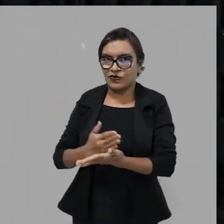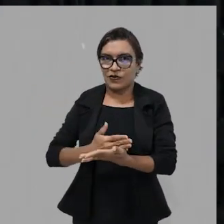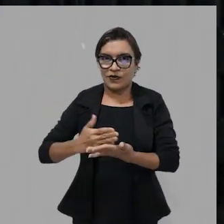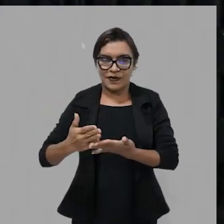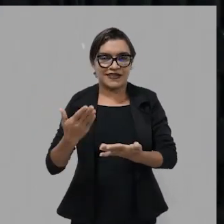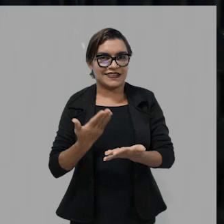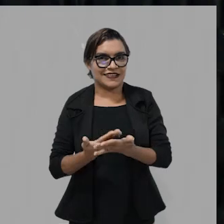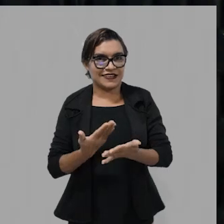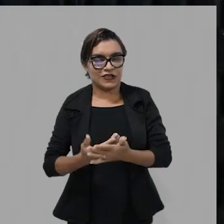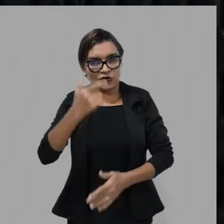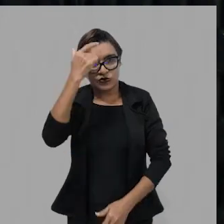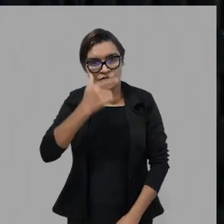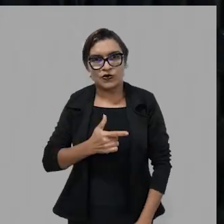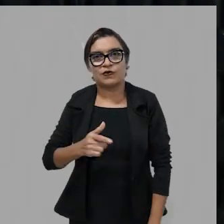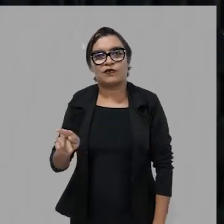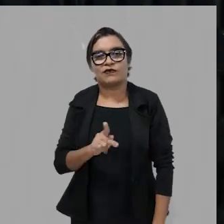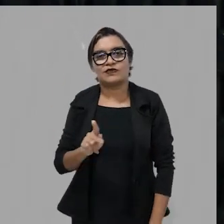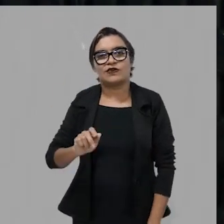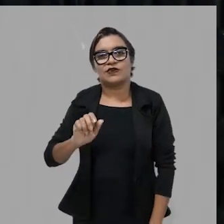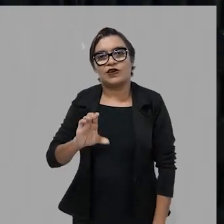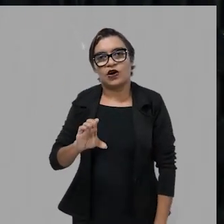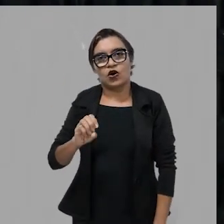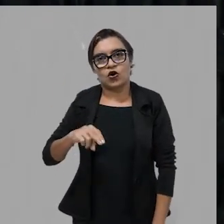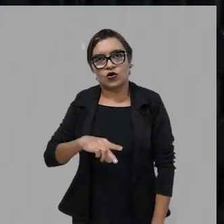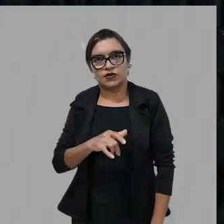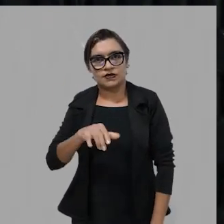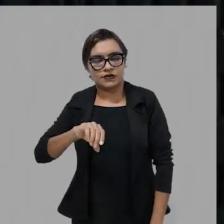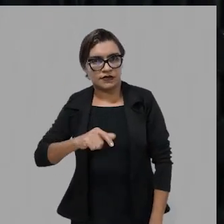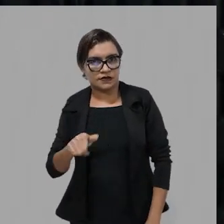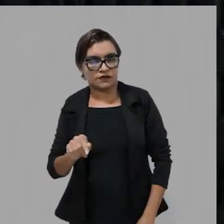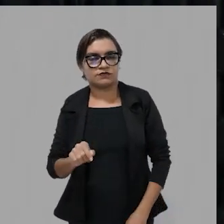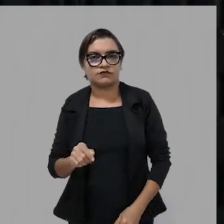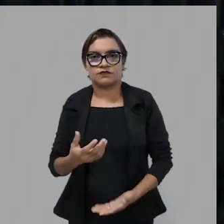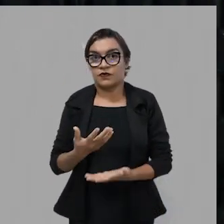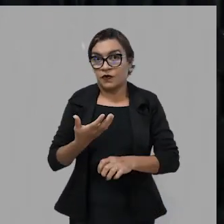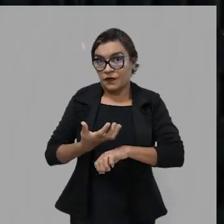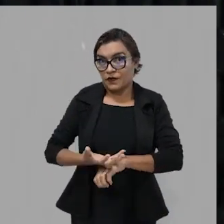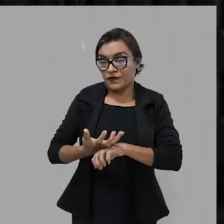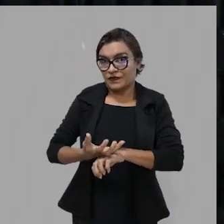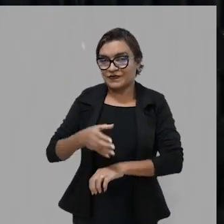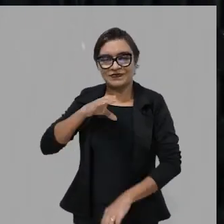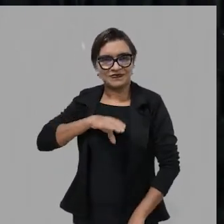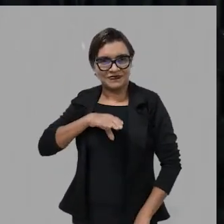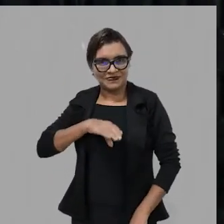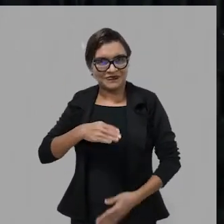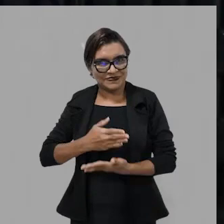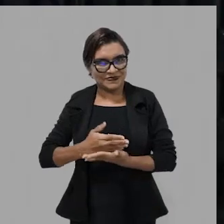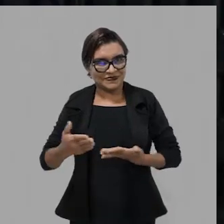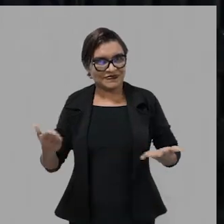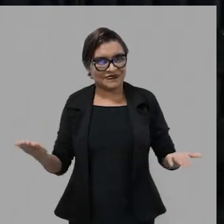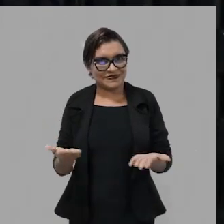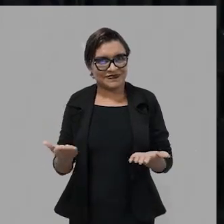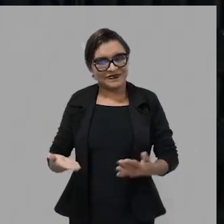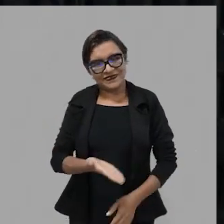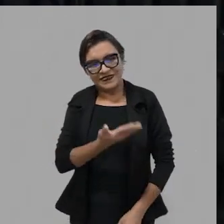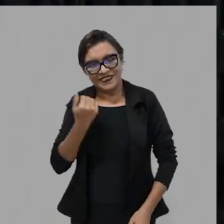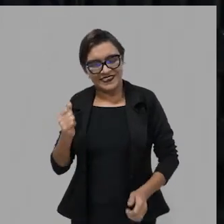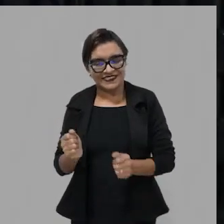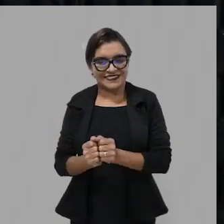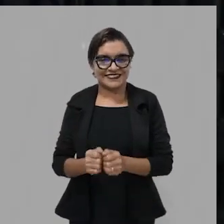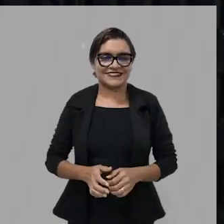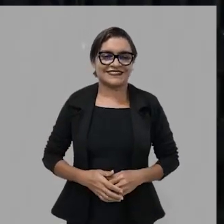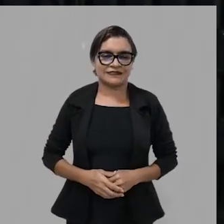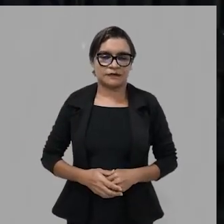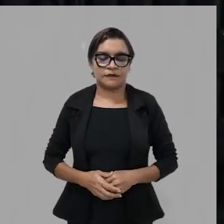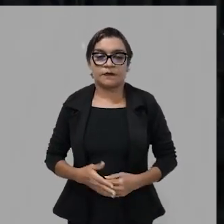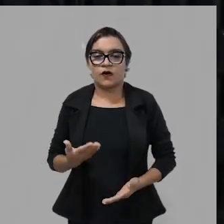aula. Sou professora Conceição Alencar e começa agora a sua aula de língua portuguesa. Vem comigo! Na